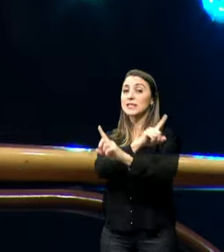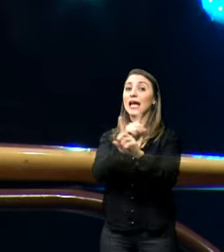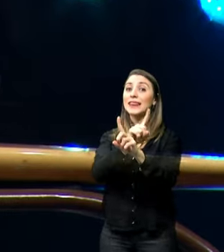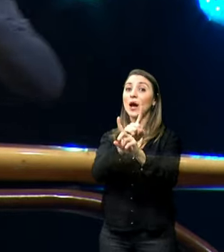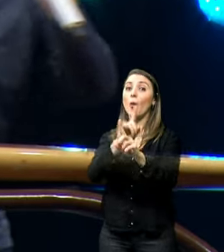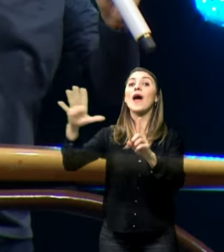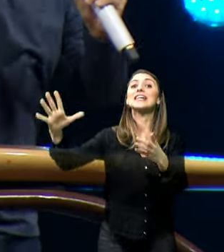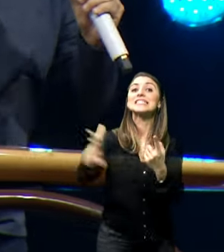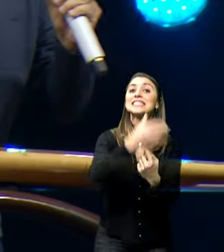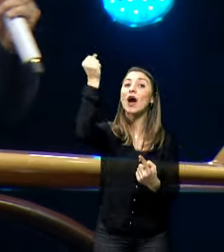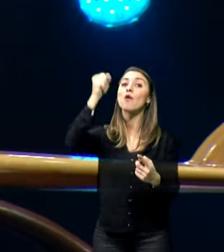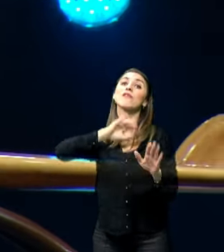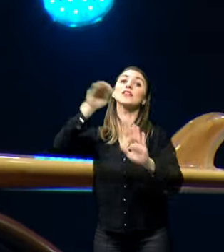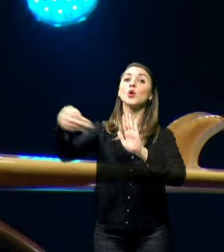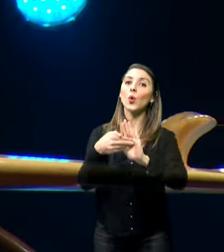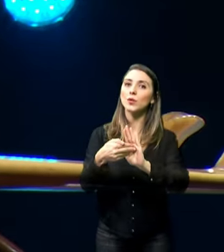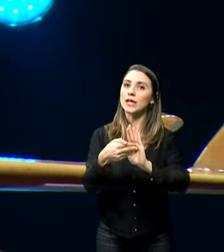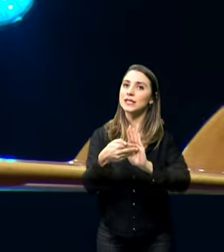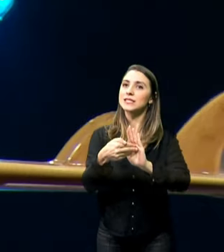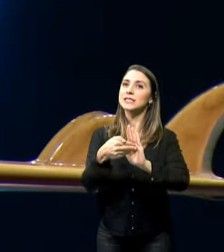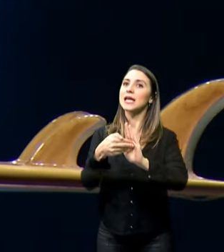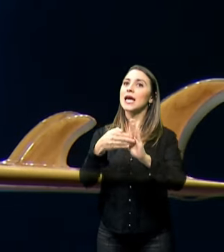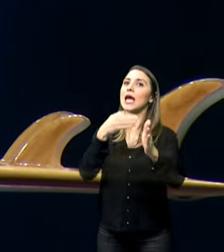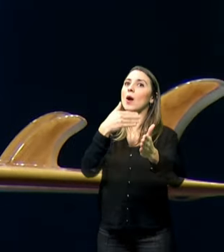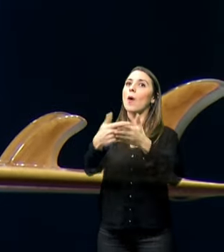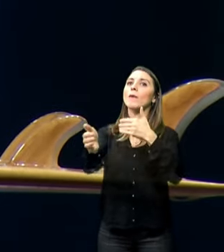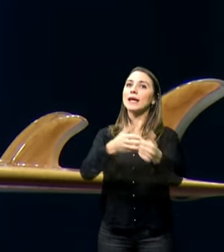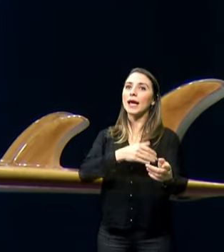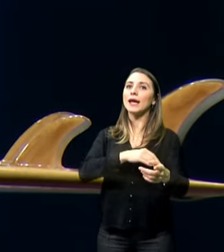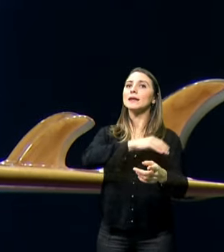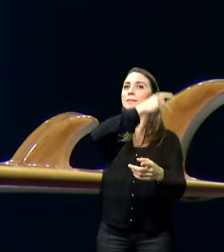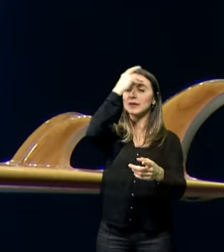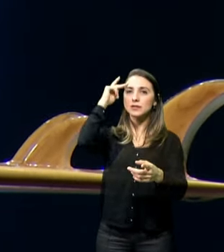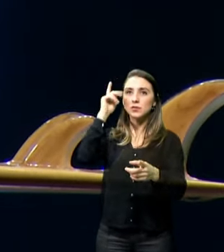Ele salva qualquer pessoa. Relacionamento com Ele?